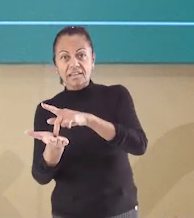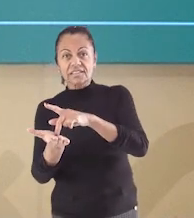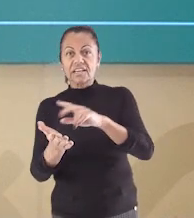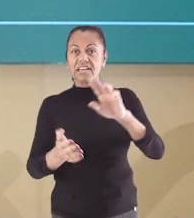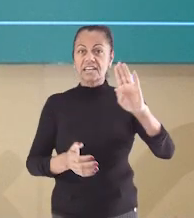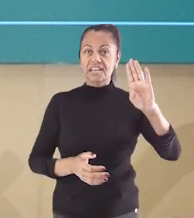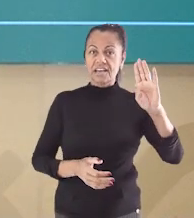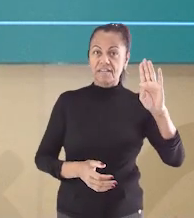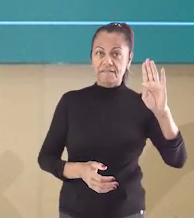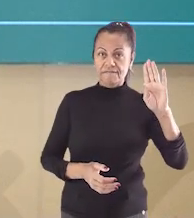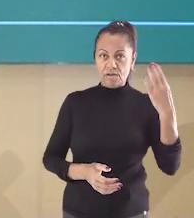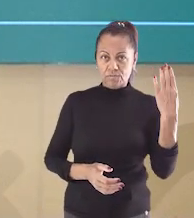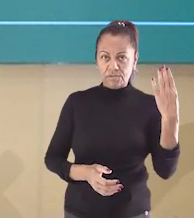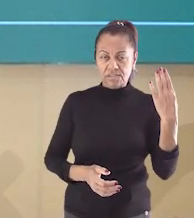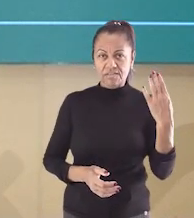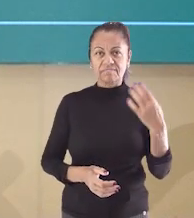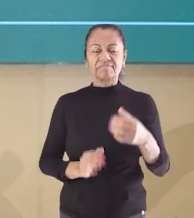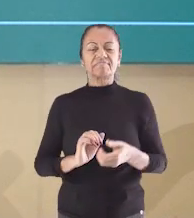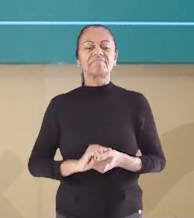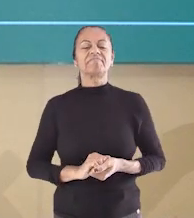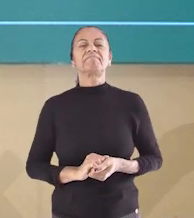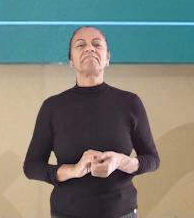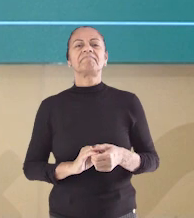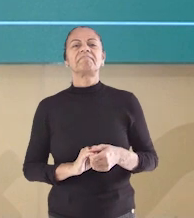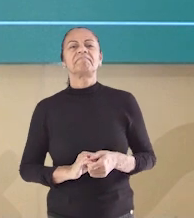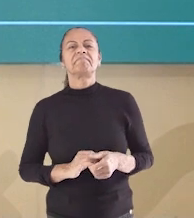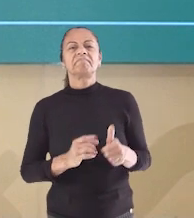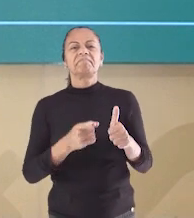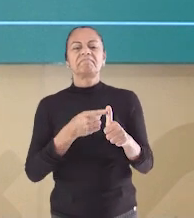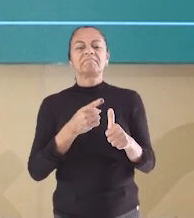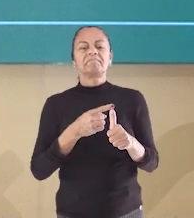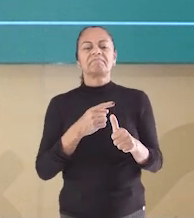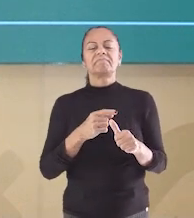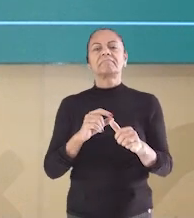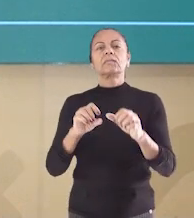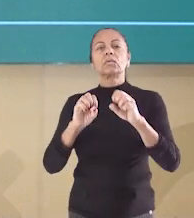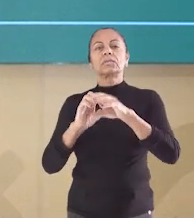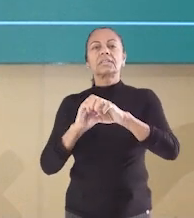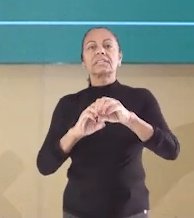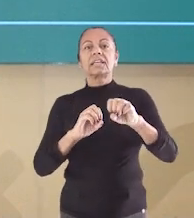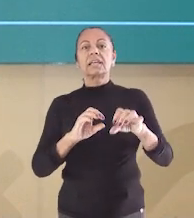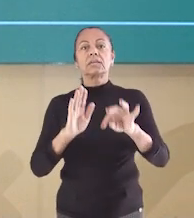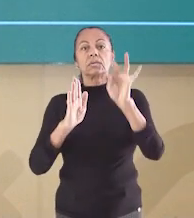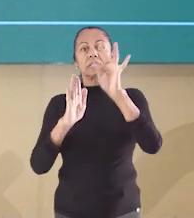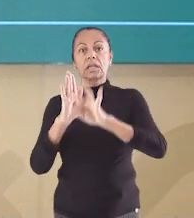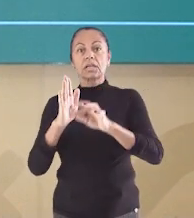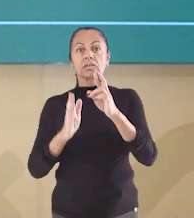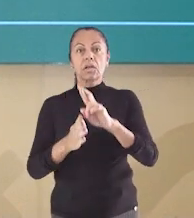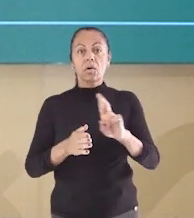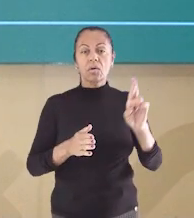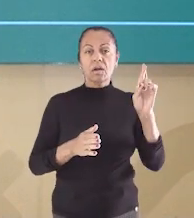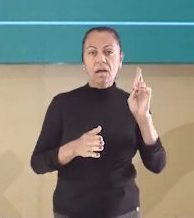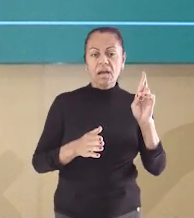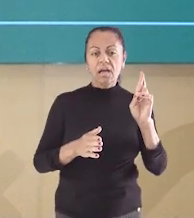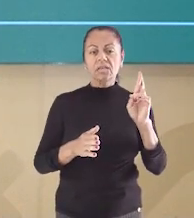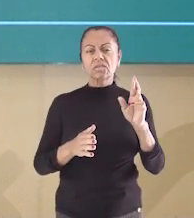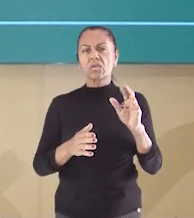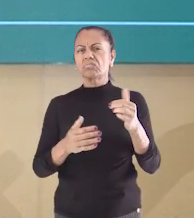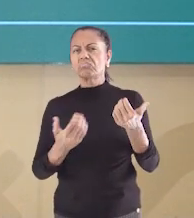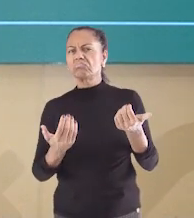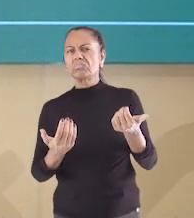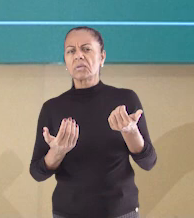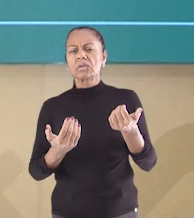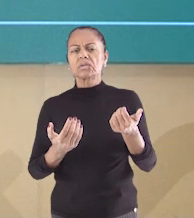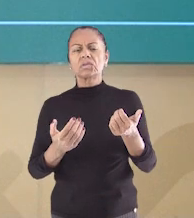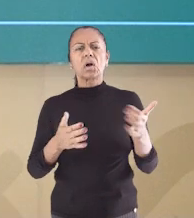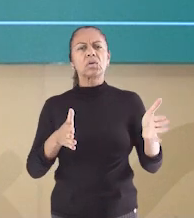aula. Analise as informações a seguir e indique V nas verdadeiras e